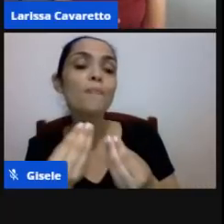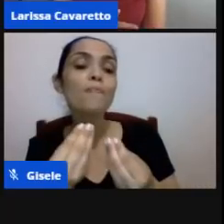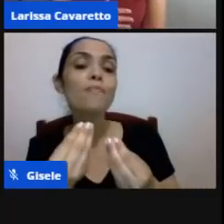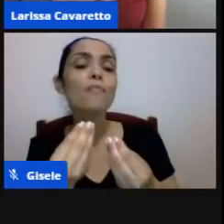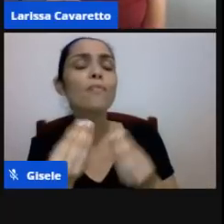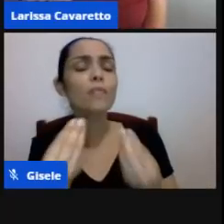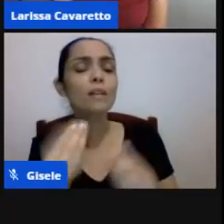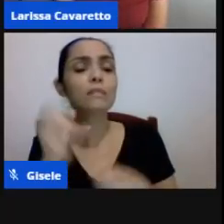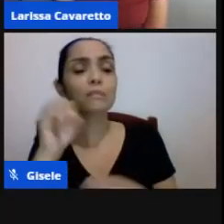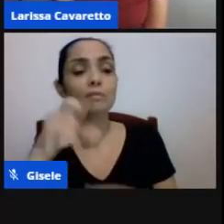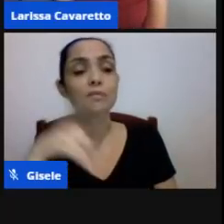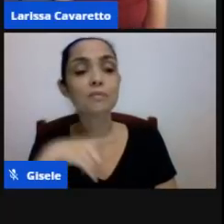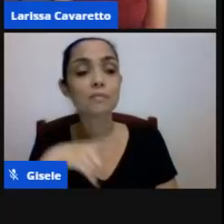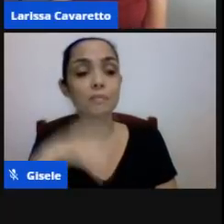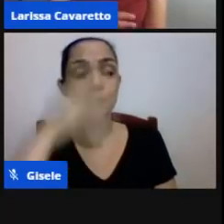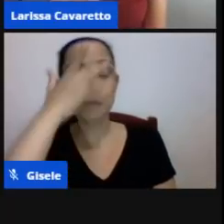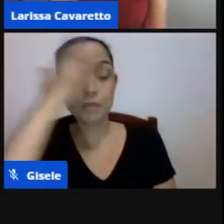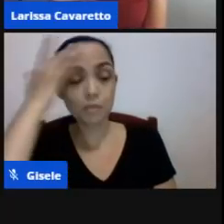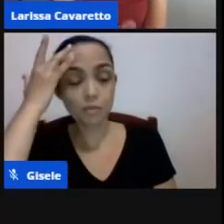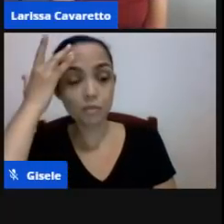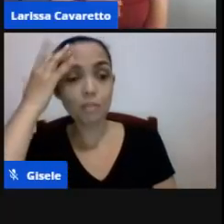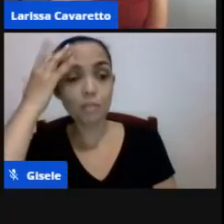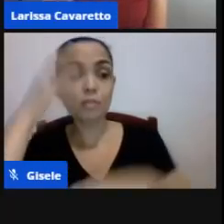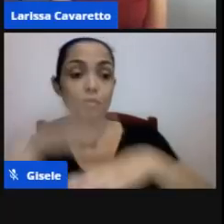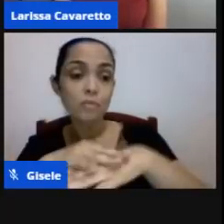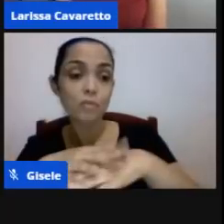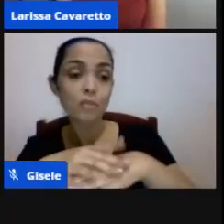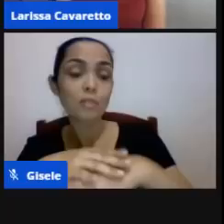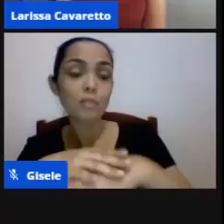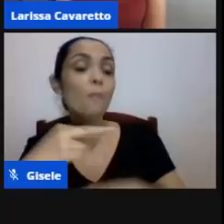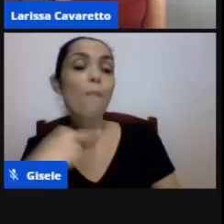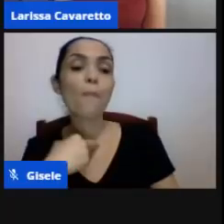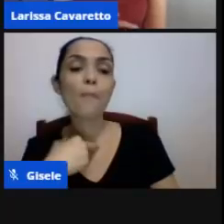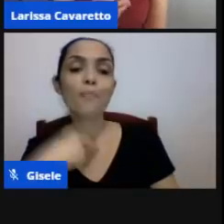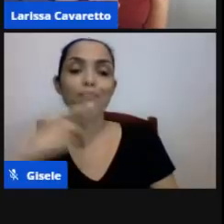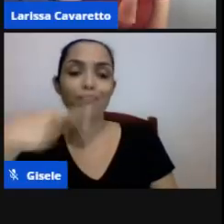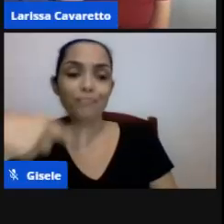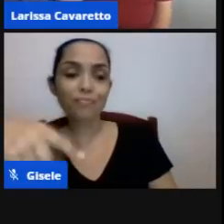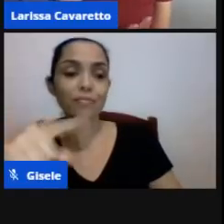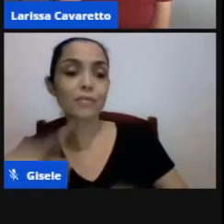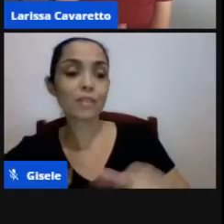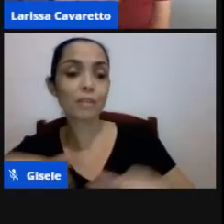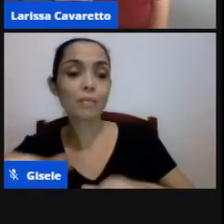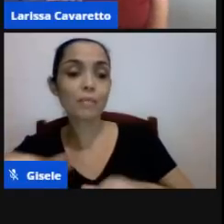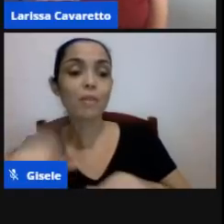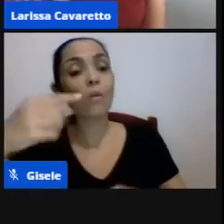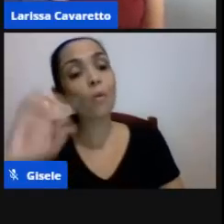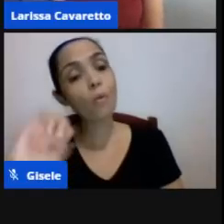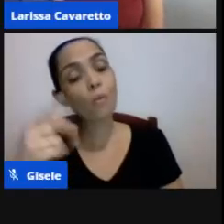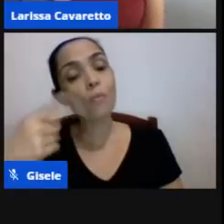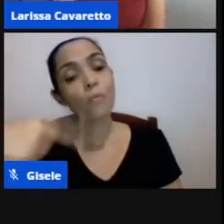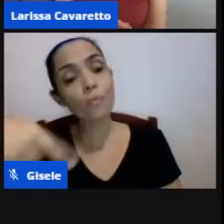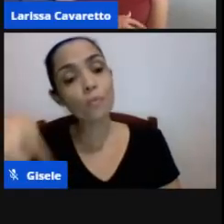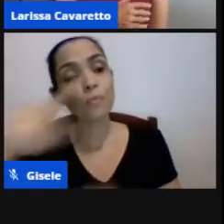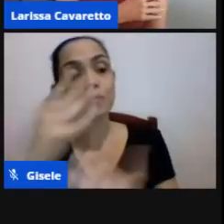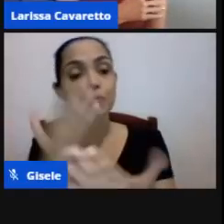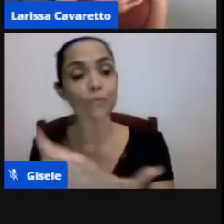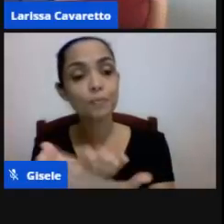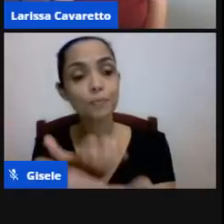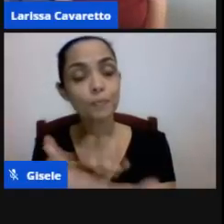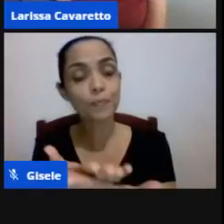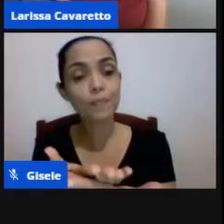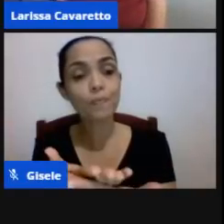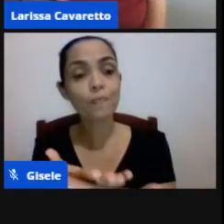sintomas não devem trabalhar. Não devem trabalhar, não devem ir à escola. Mas pode ser que alguém apresente esse sintoma